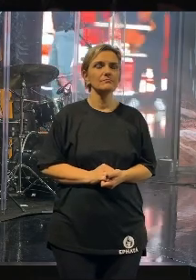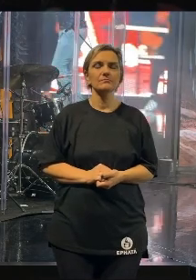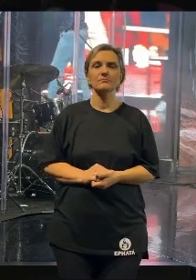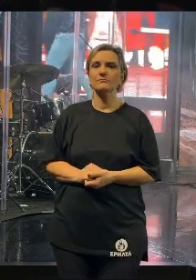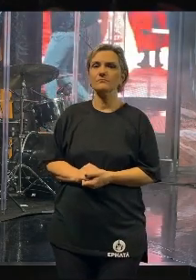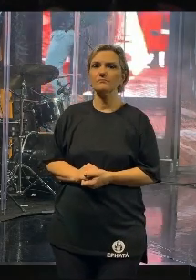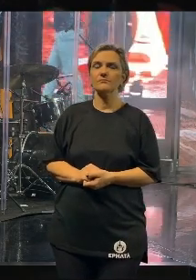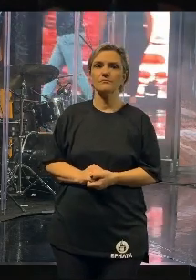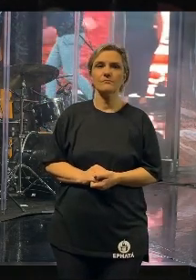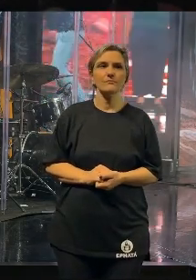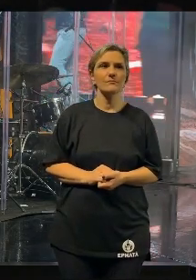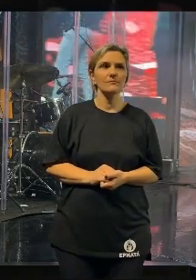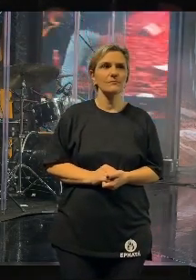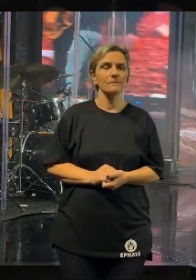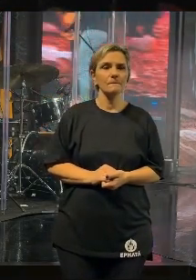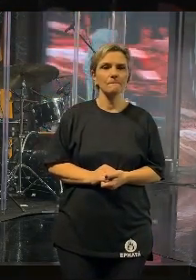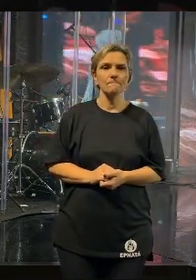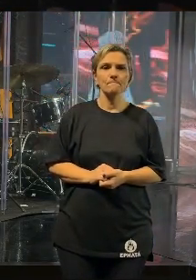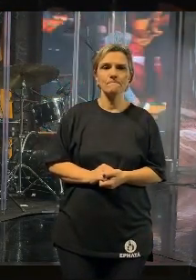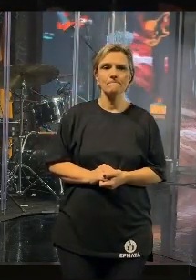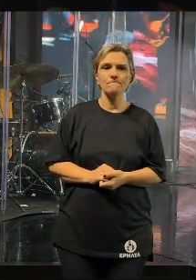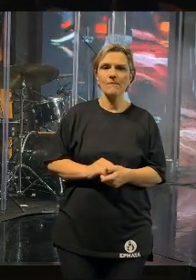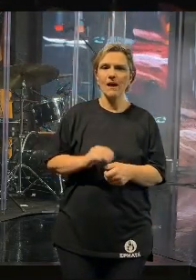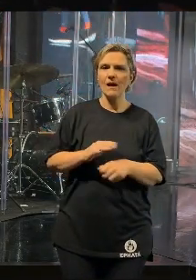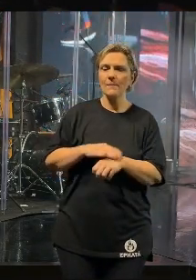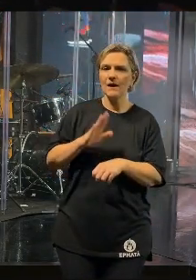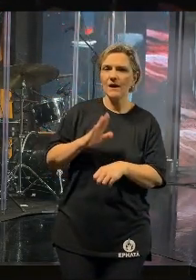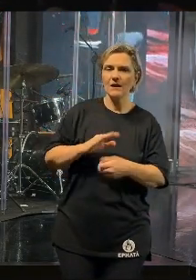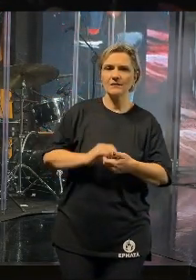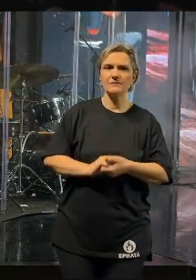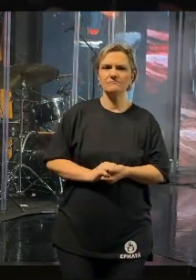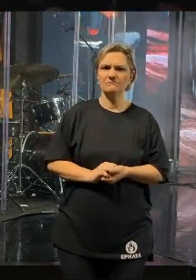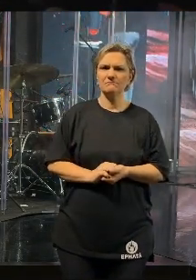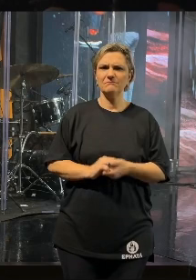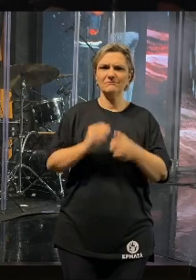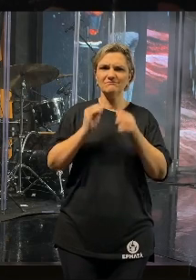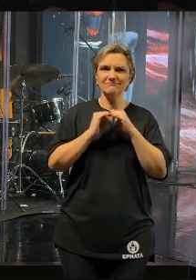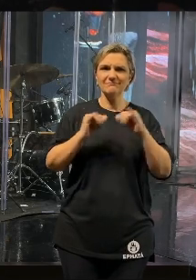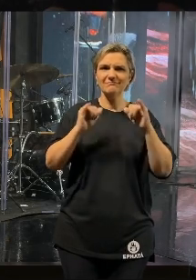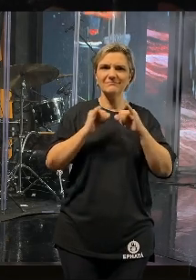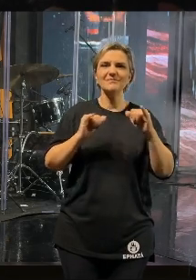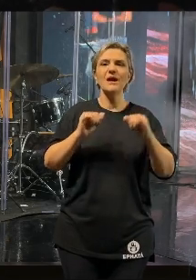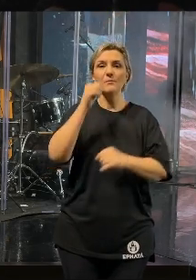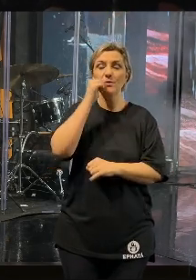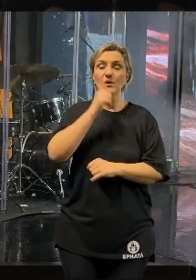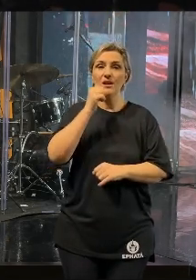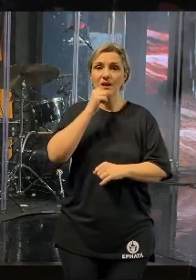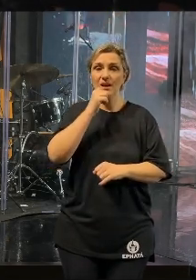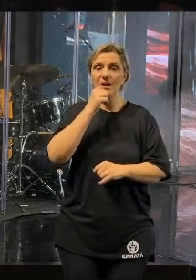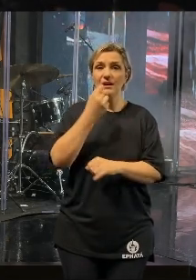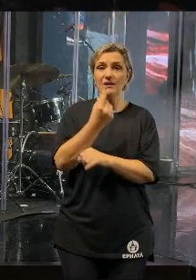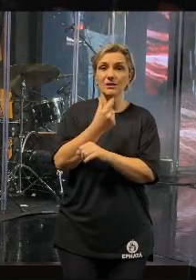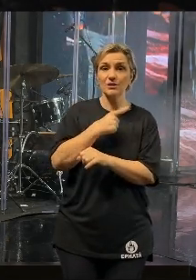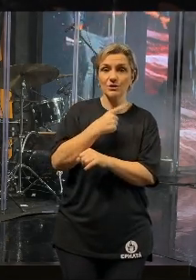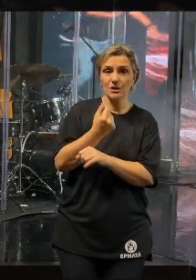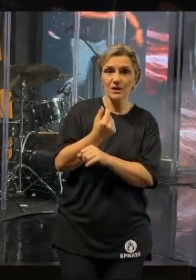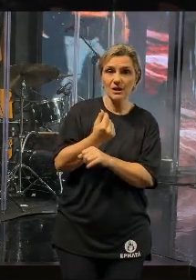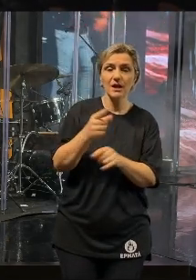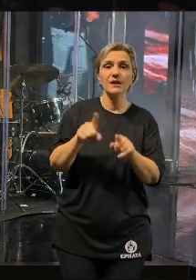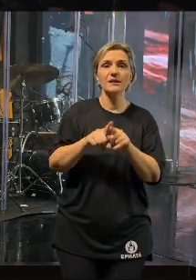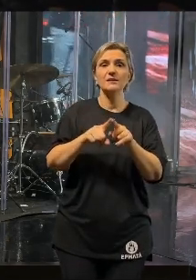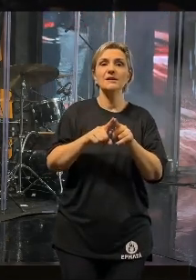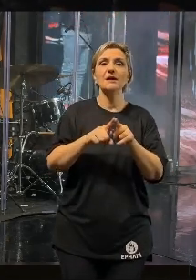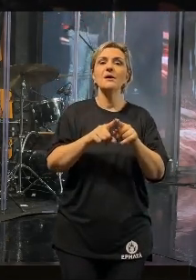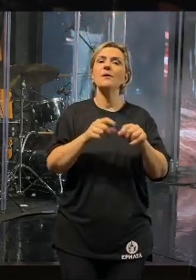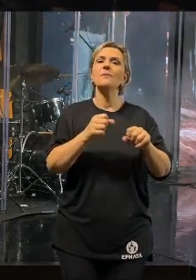Além de Lídia, aquela mulher de classe média alta, que por meio da mensagem do apóstolo Paulo se converteu, e também da escrava, que por